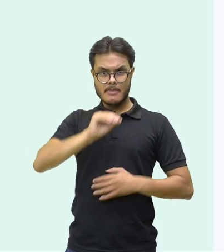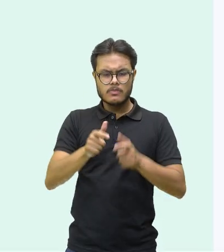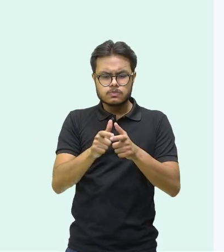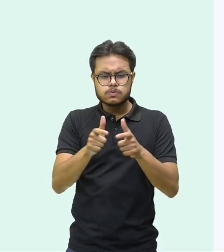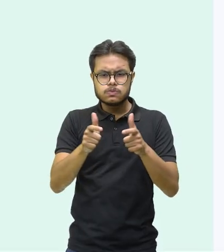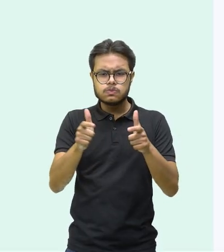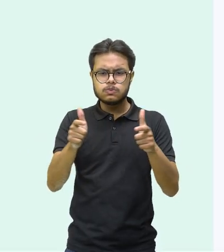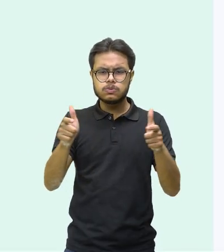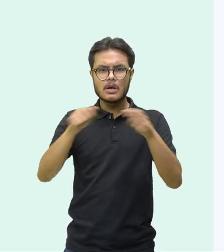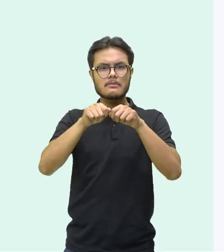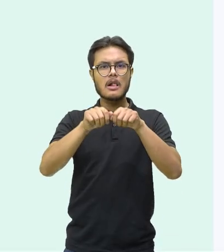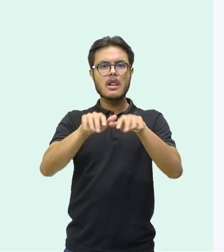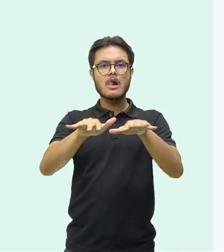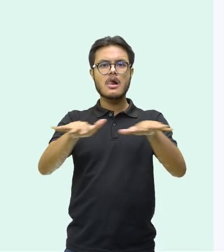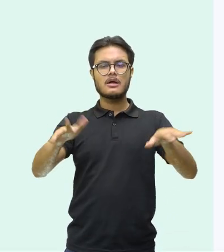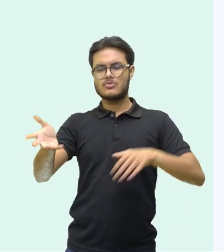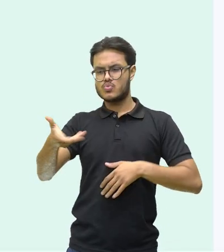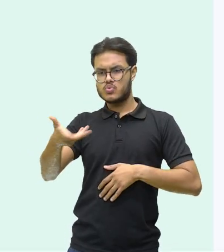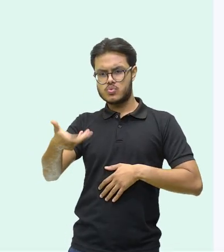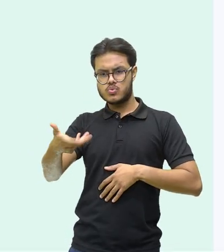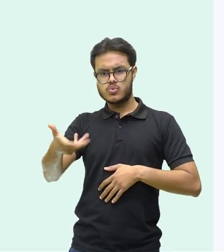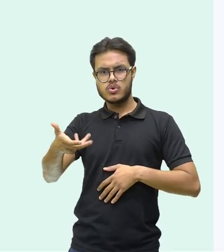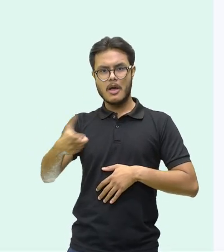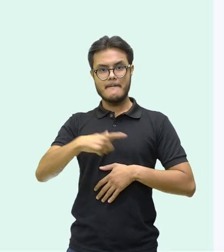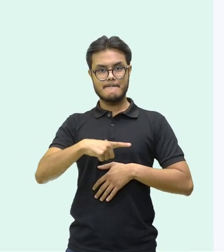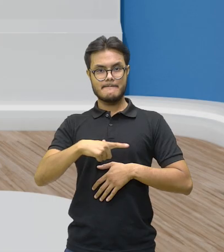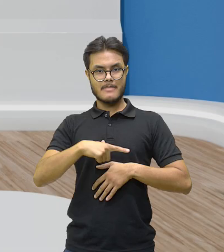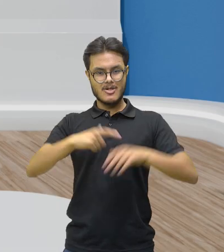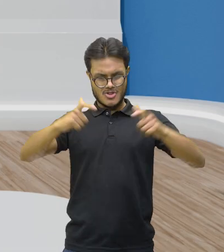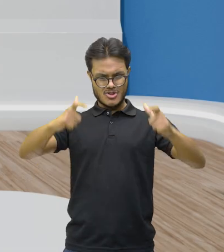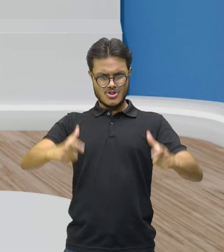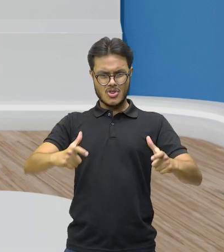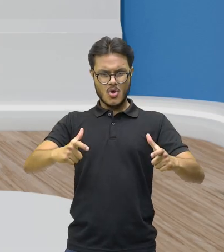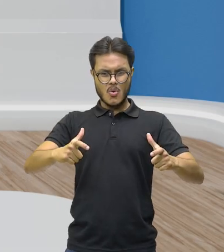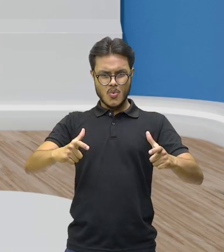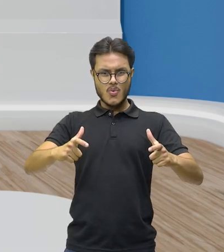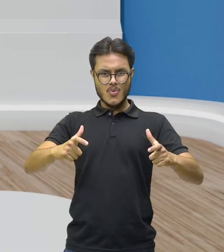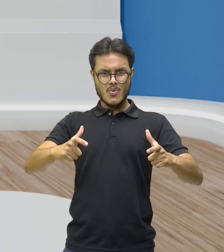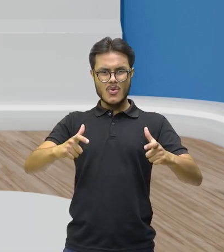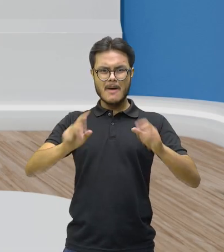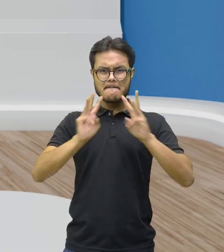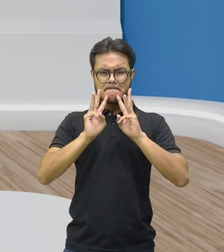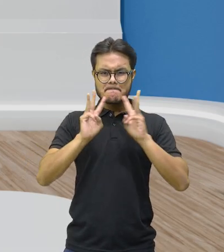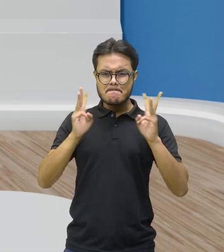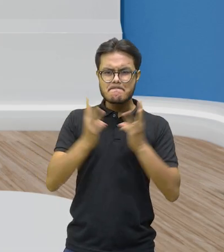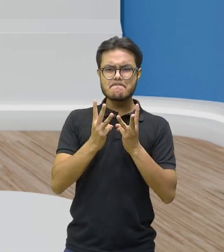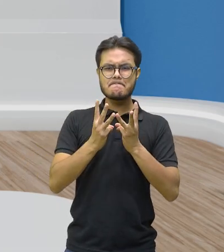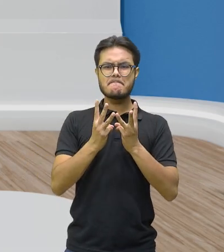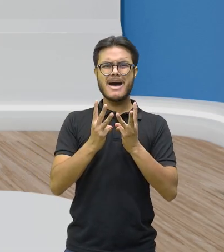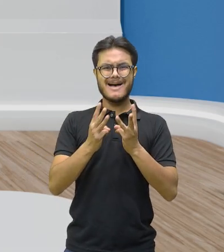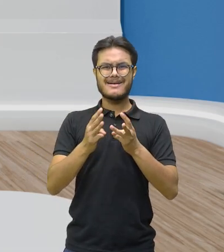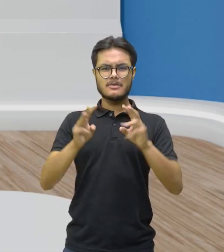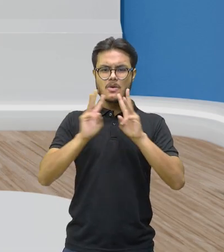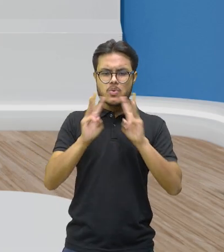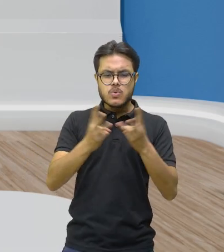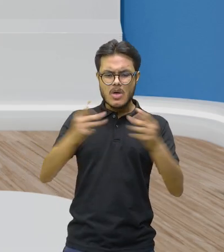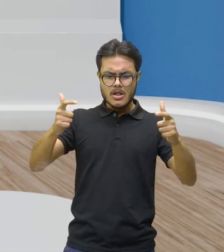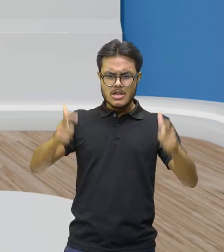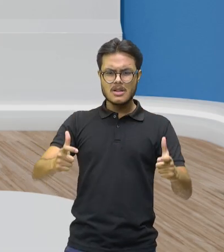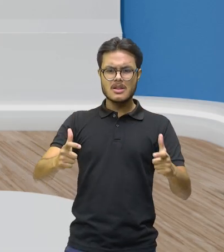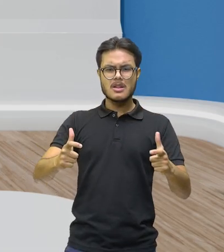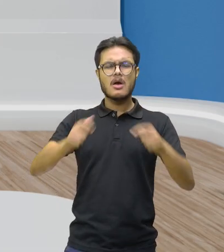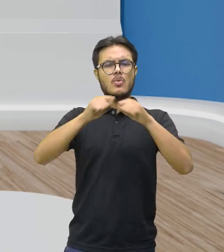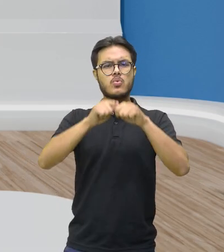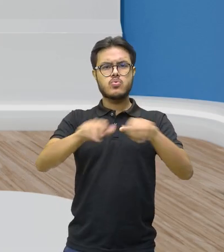afeta exclusivamente a velocidade. Quanto mais denso for o meio, maior vai ser a velocidade com que o som vai se propagar. Quanto menos denso